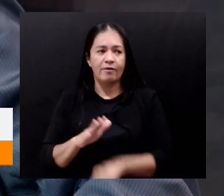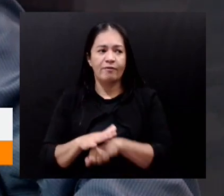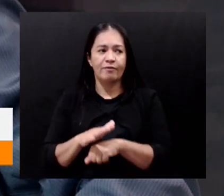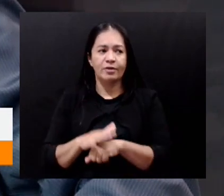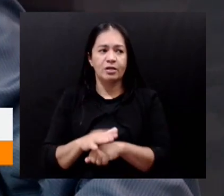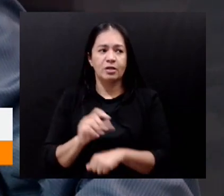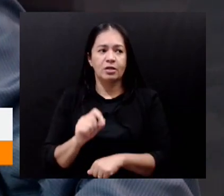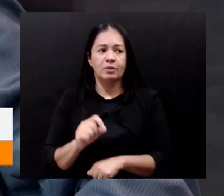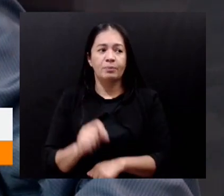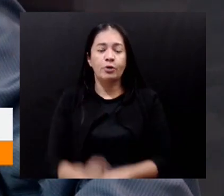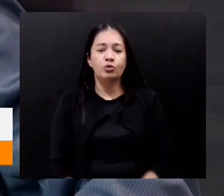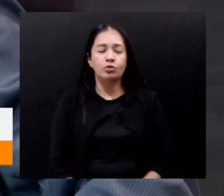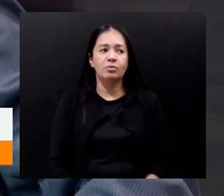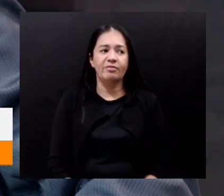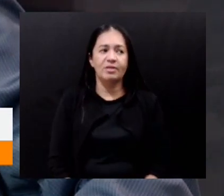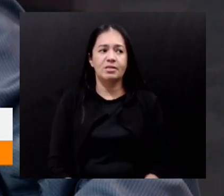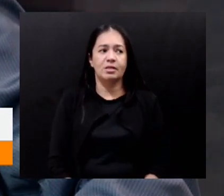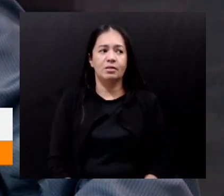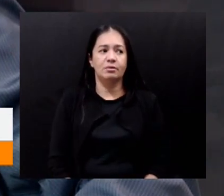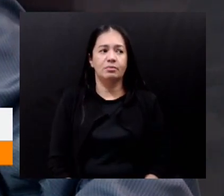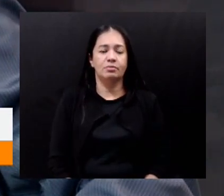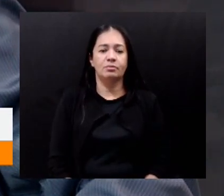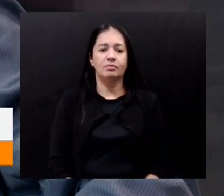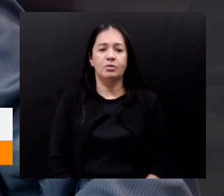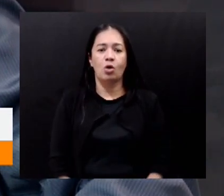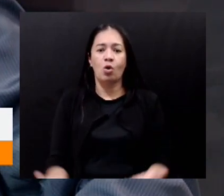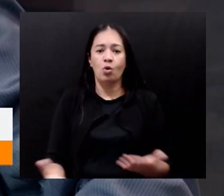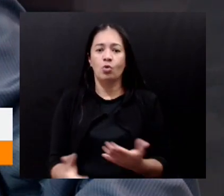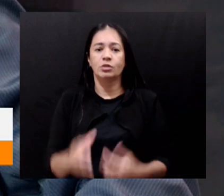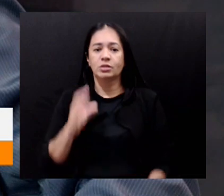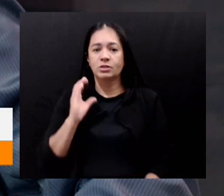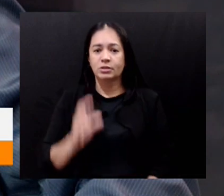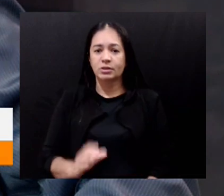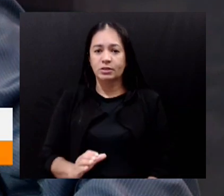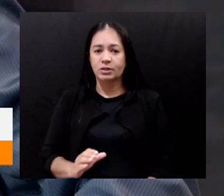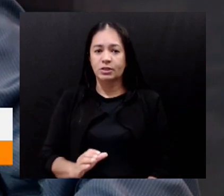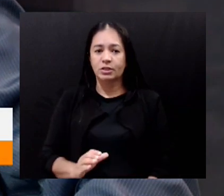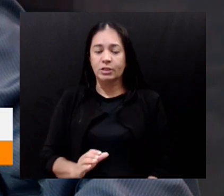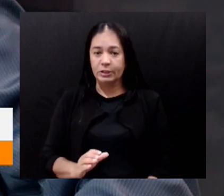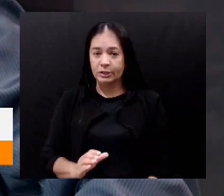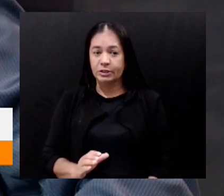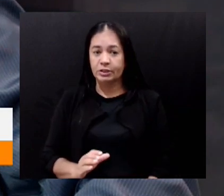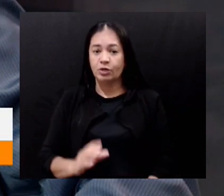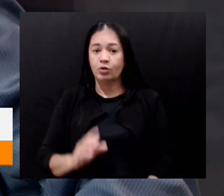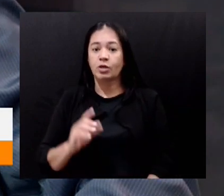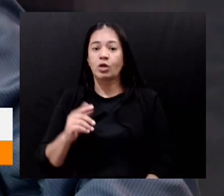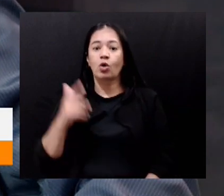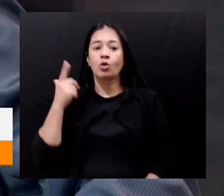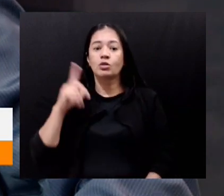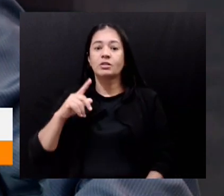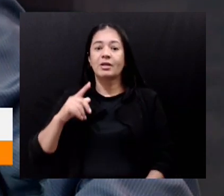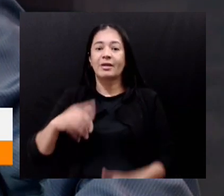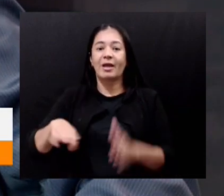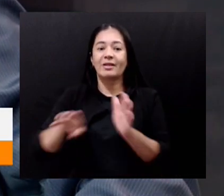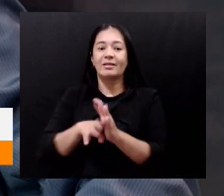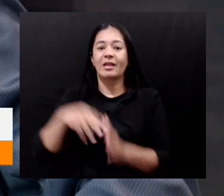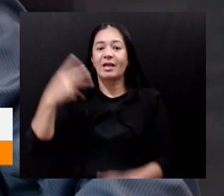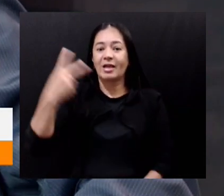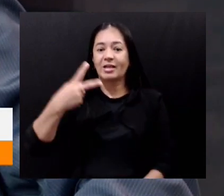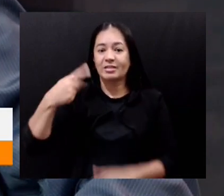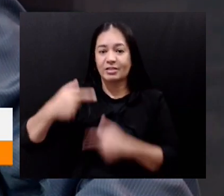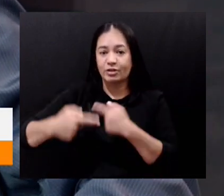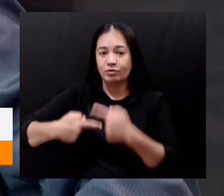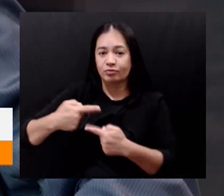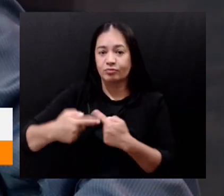o reconhecimento da cidadania chegue até a segunda geração, ou seja, você pode pedir se o seu pai é italiano, se seu avô é italiano.